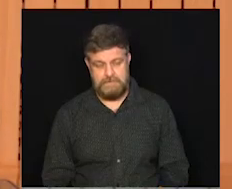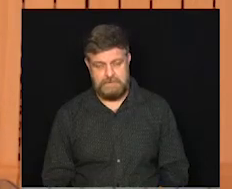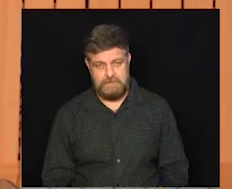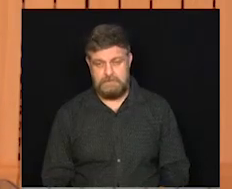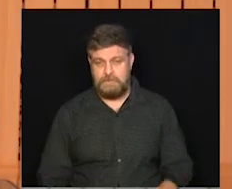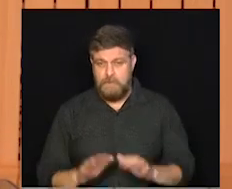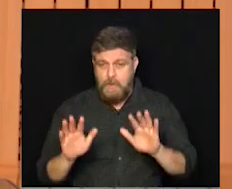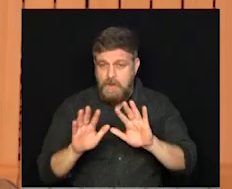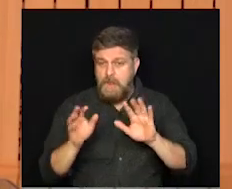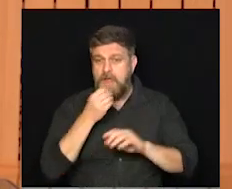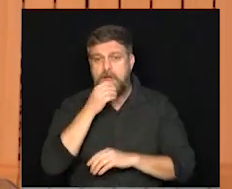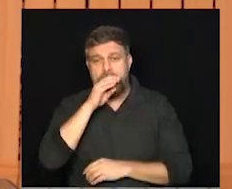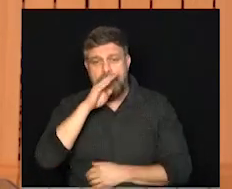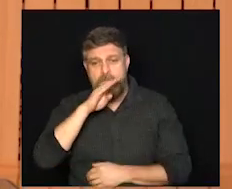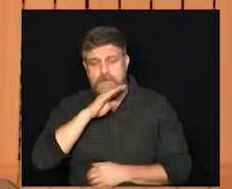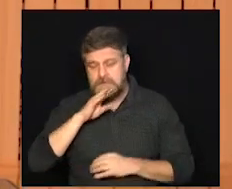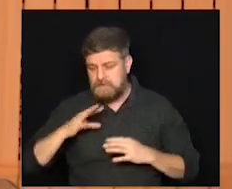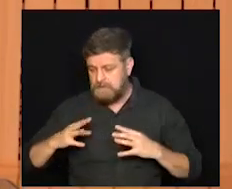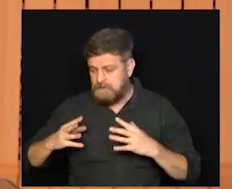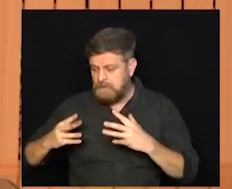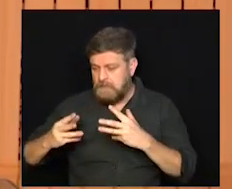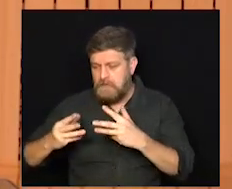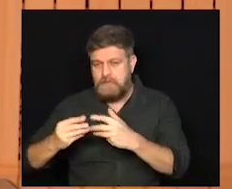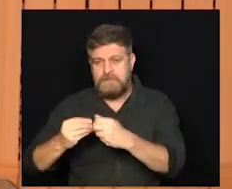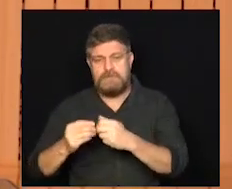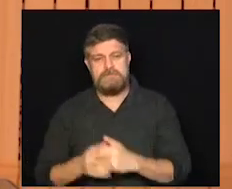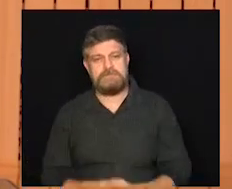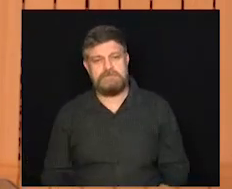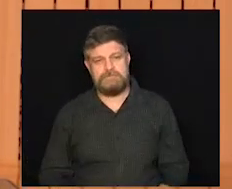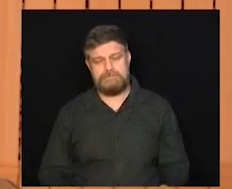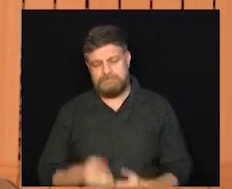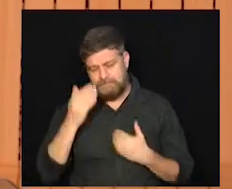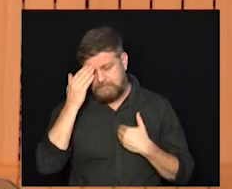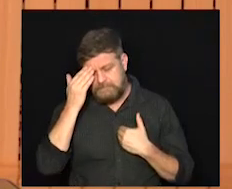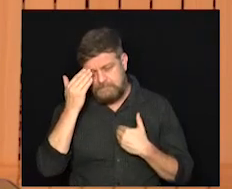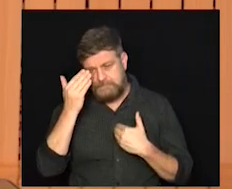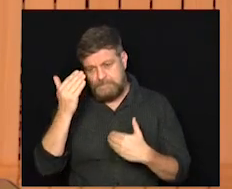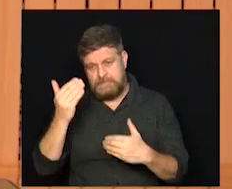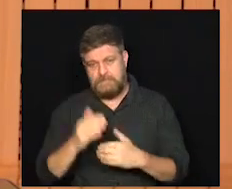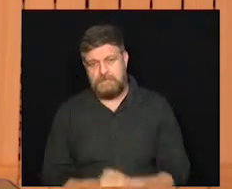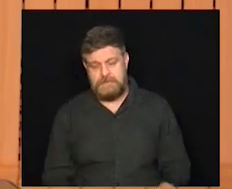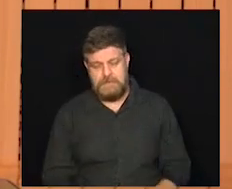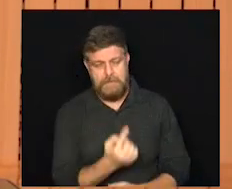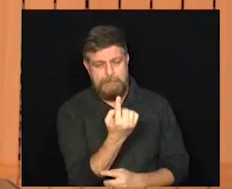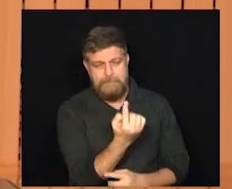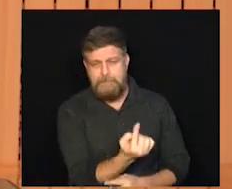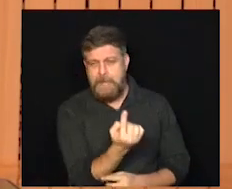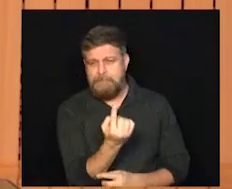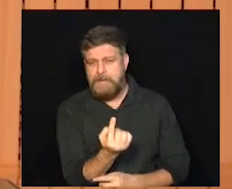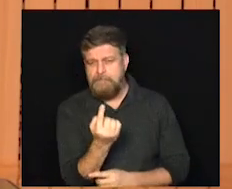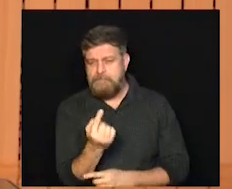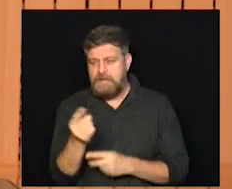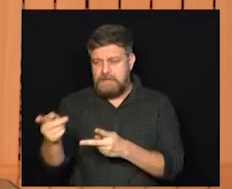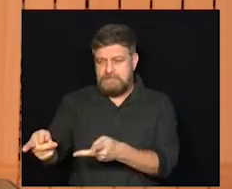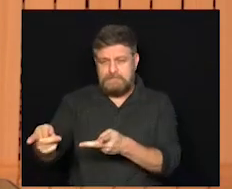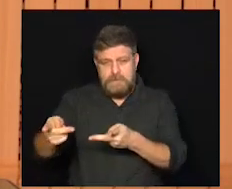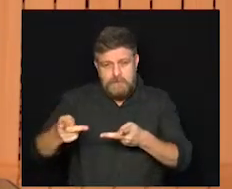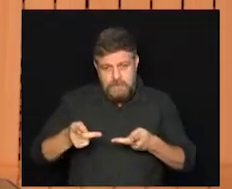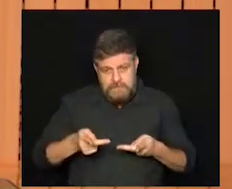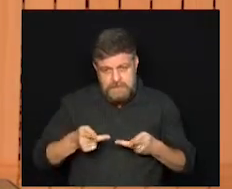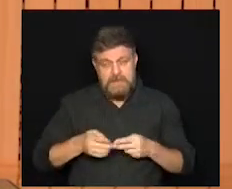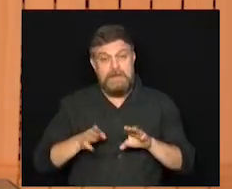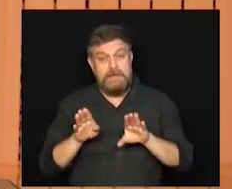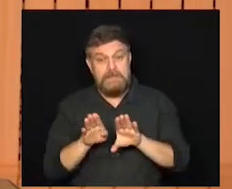Olá, boa tarde a todos, a todas. Quero agradecer a presença dos nossos convidados, agradecer a presença